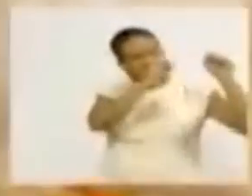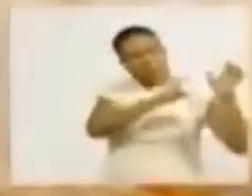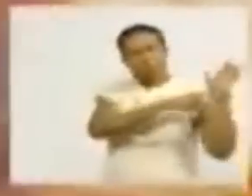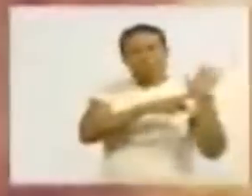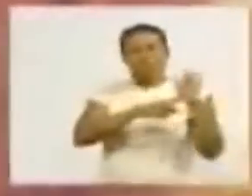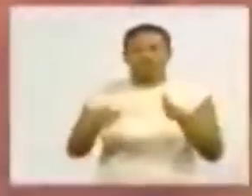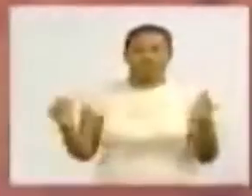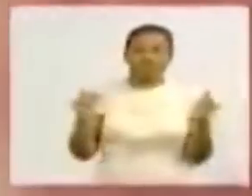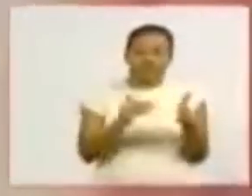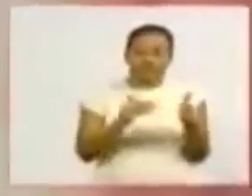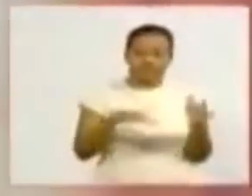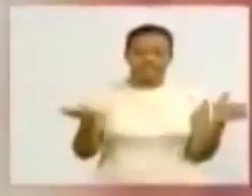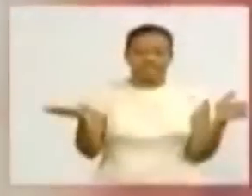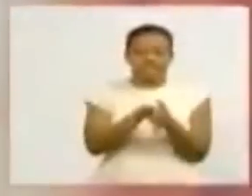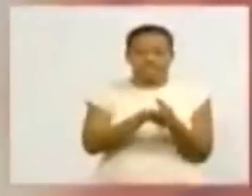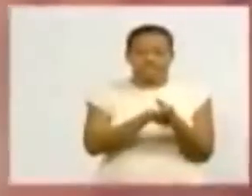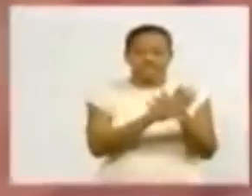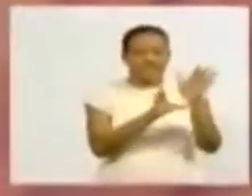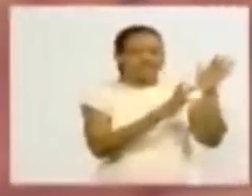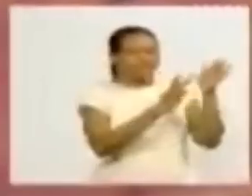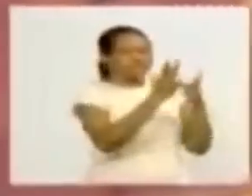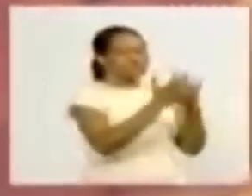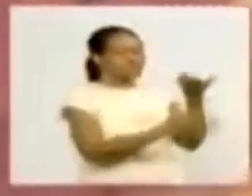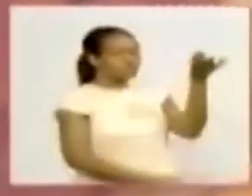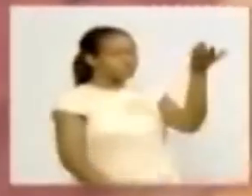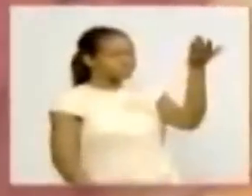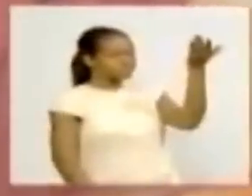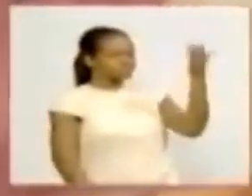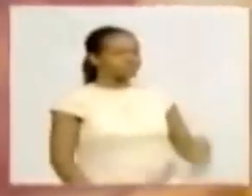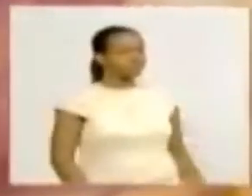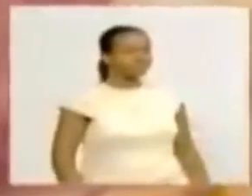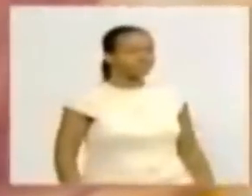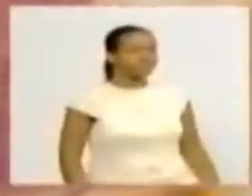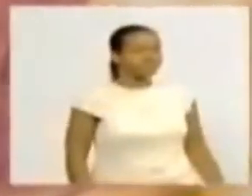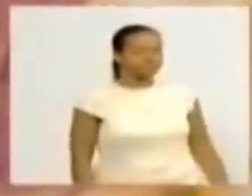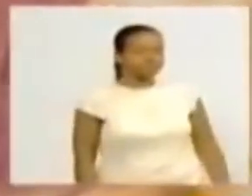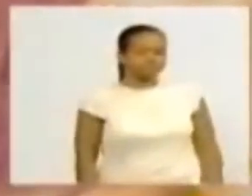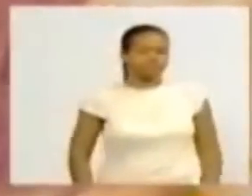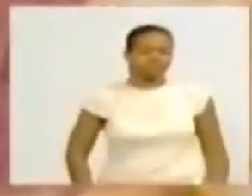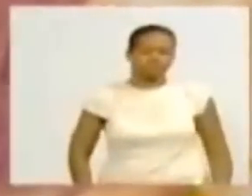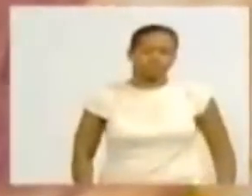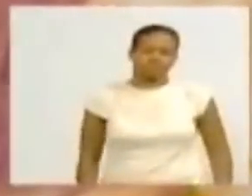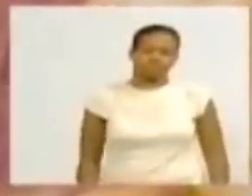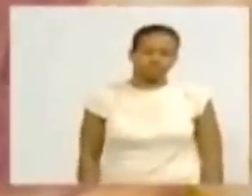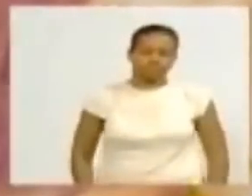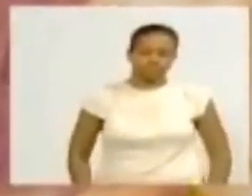foi se revelando, até chegar nele. O motivo dessa festa de hoje.